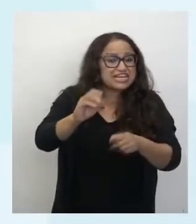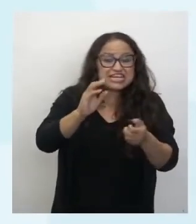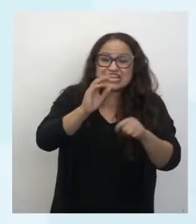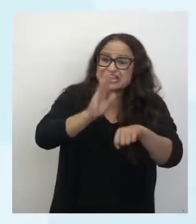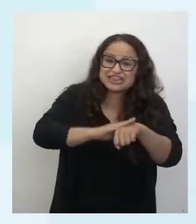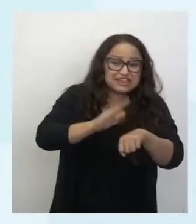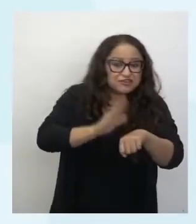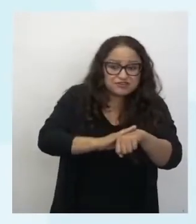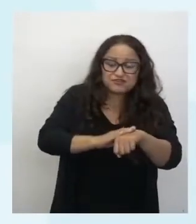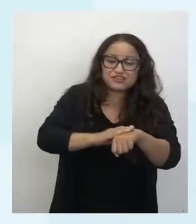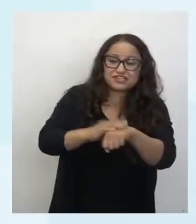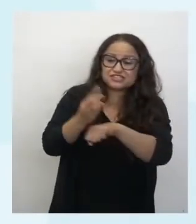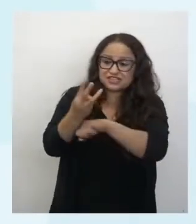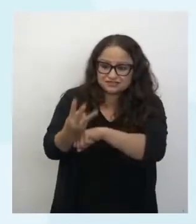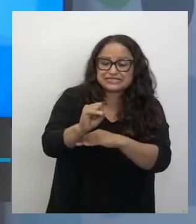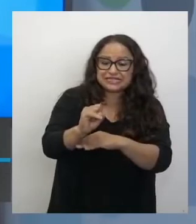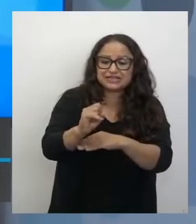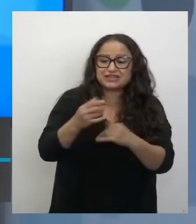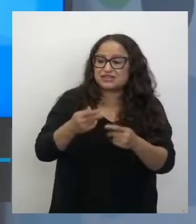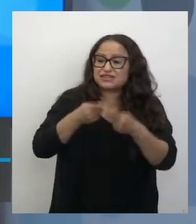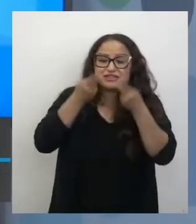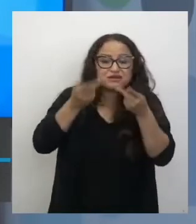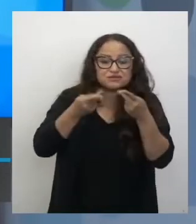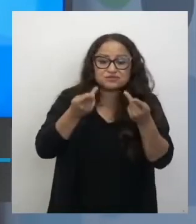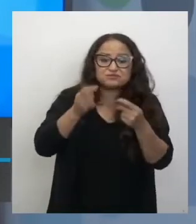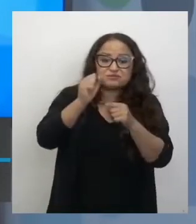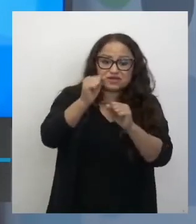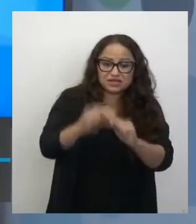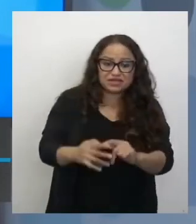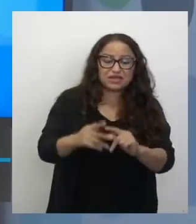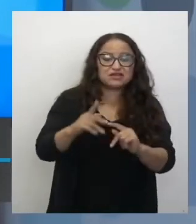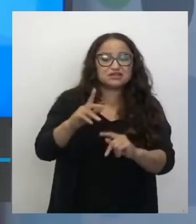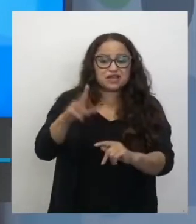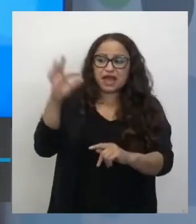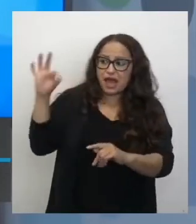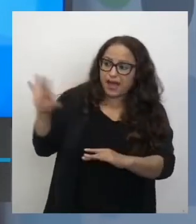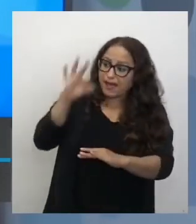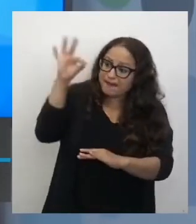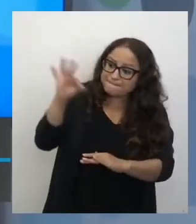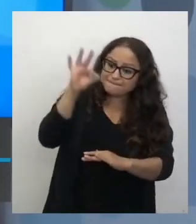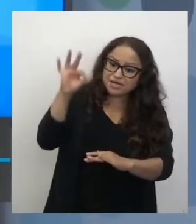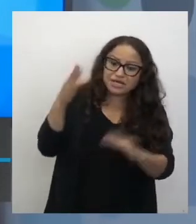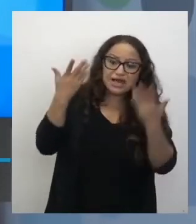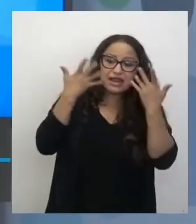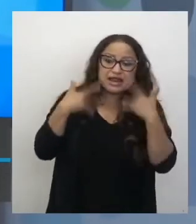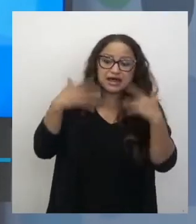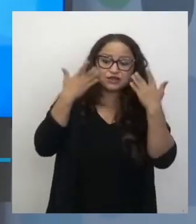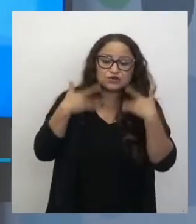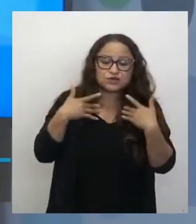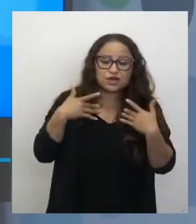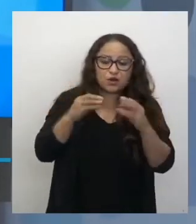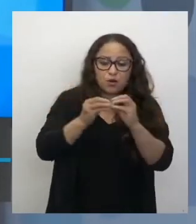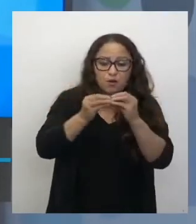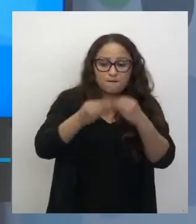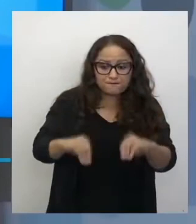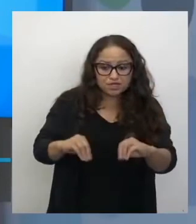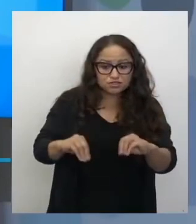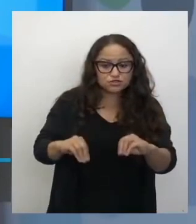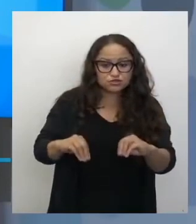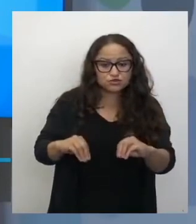me salva. Eu preciso que me salvem aqui. A abelha é uma polinizadora nata. Traz algum prejuízo para o entendimento do